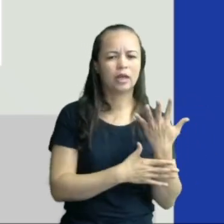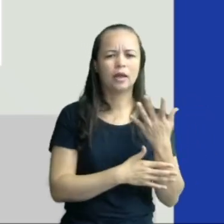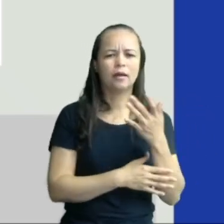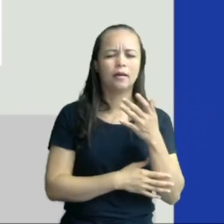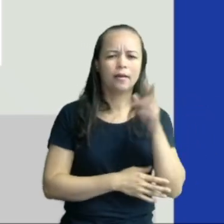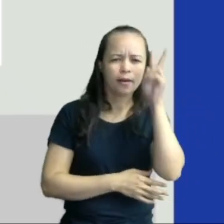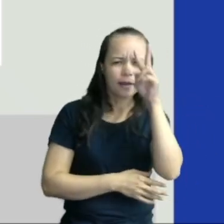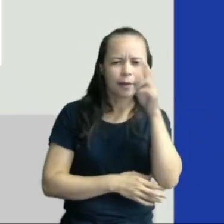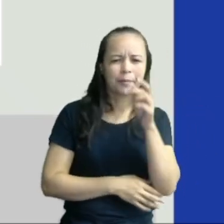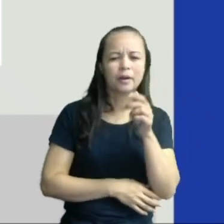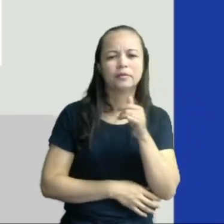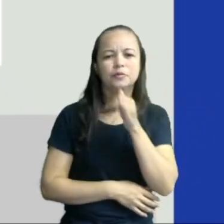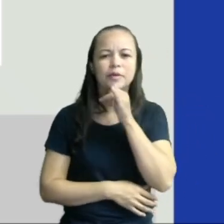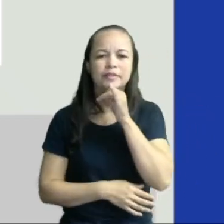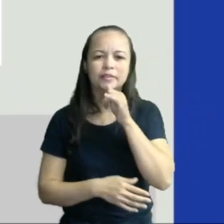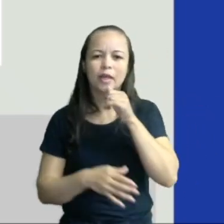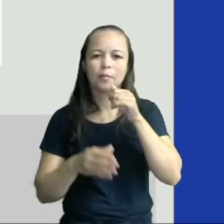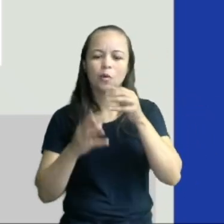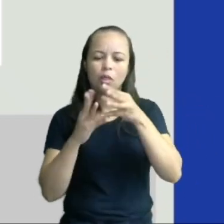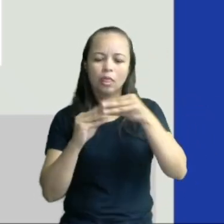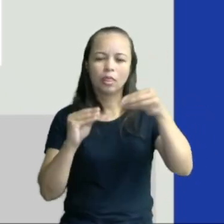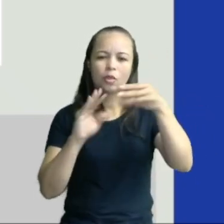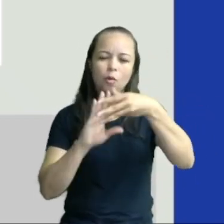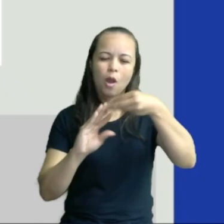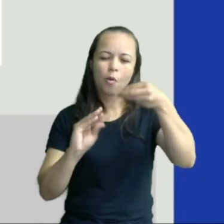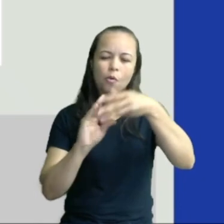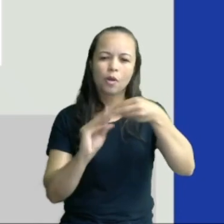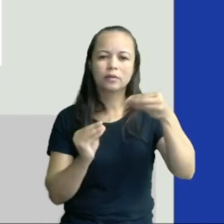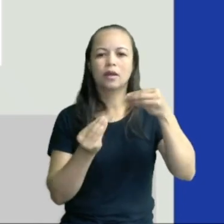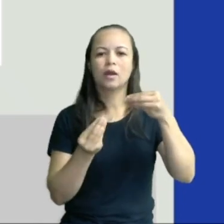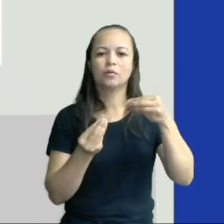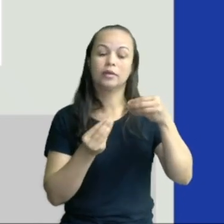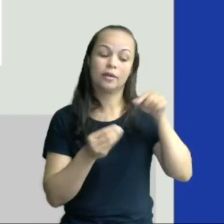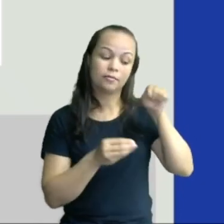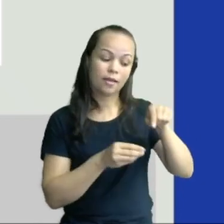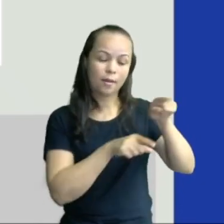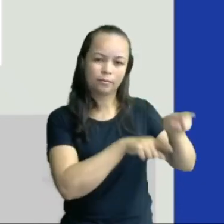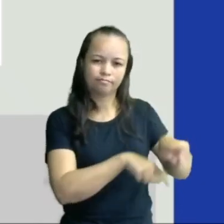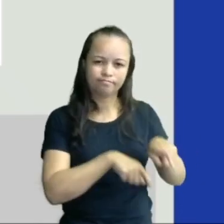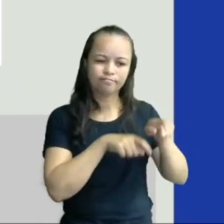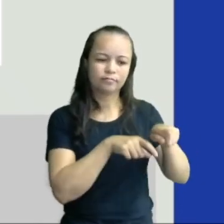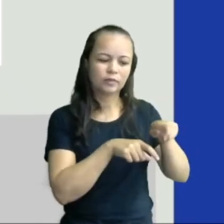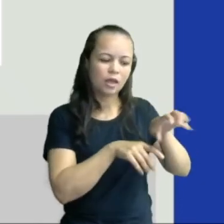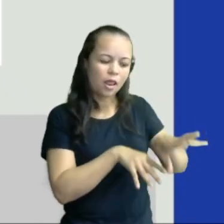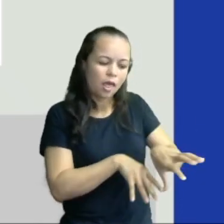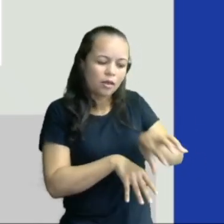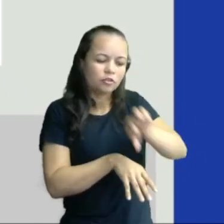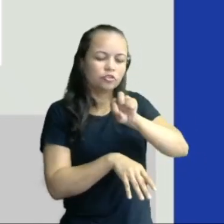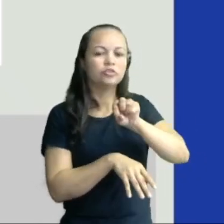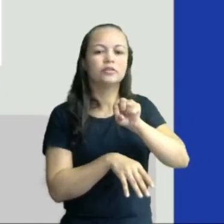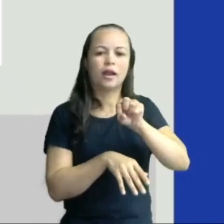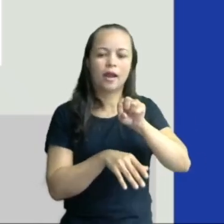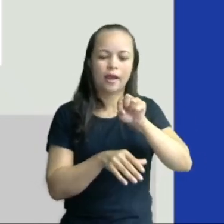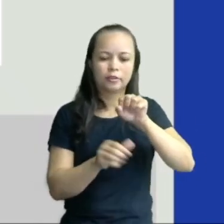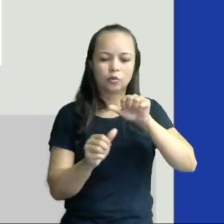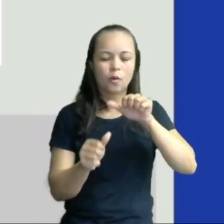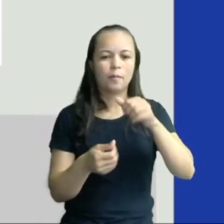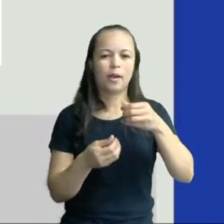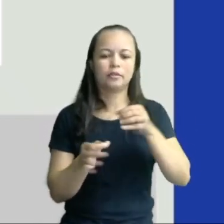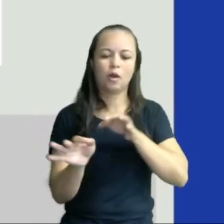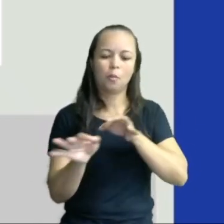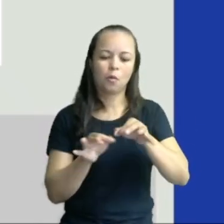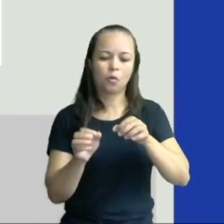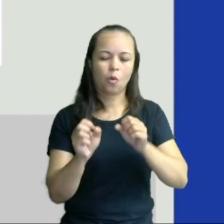algodão que a gente viu lá no iniciozinho da aula? O algodão é produzido no campo, é extraído do campo, passa